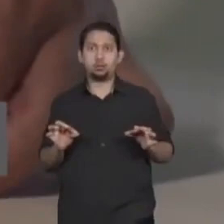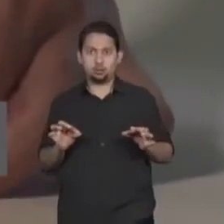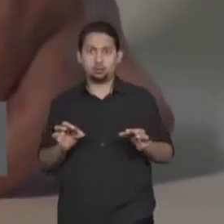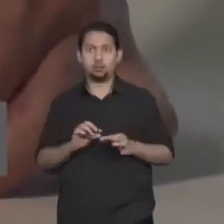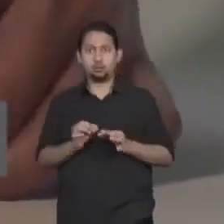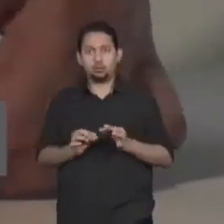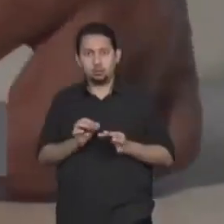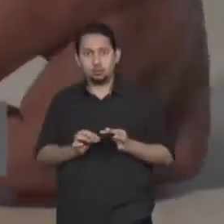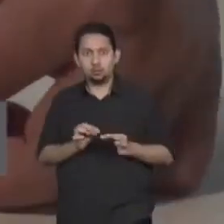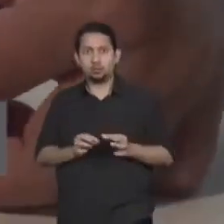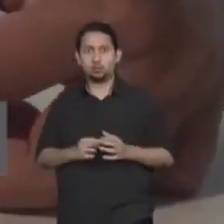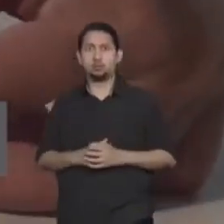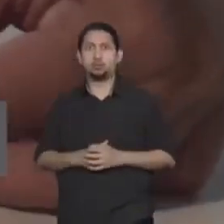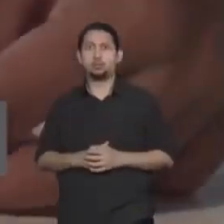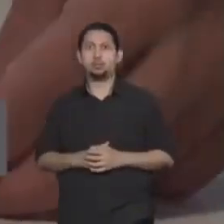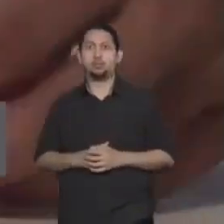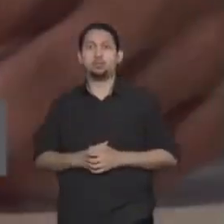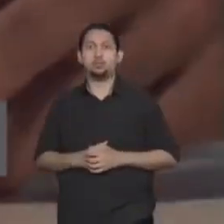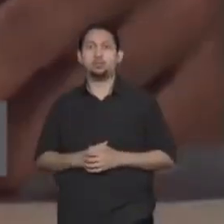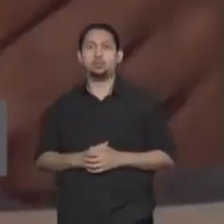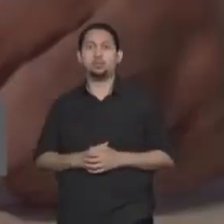ligação.